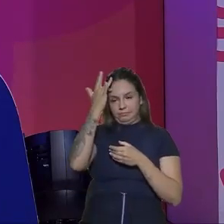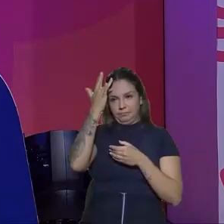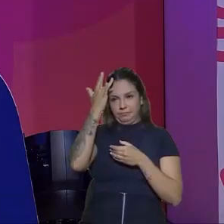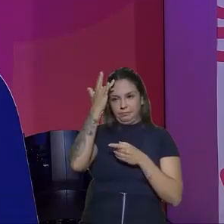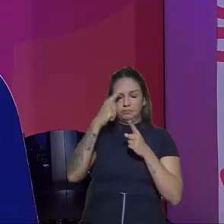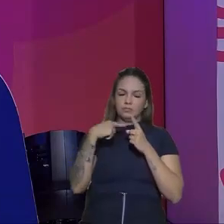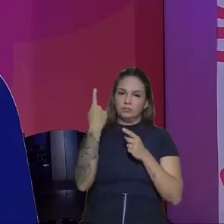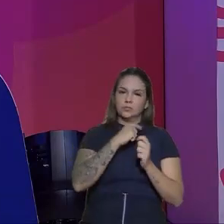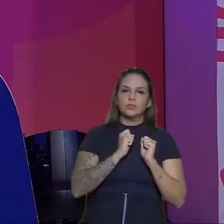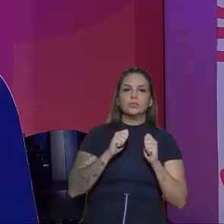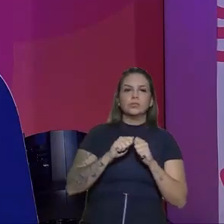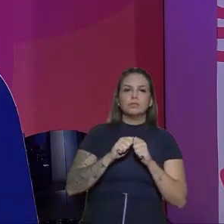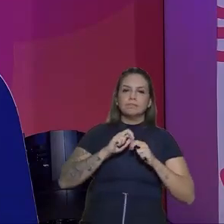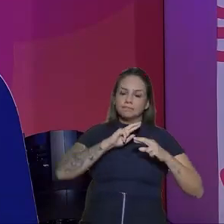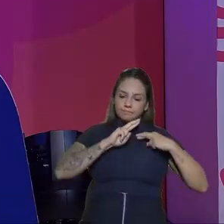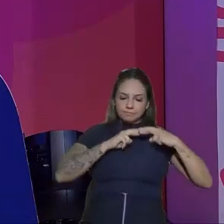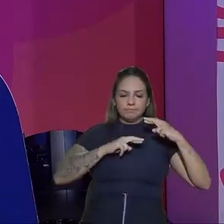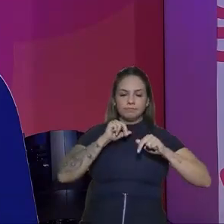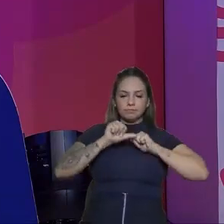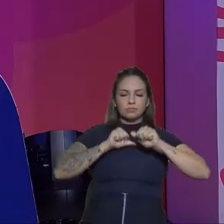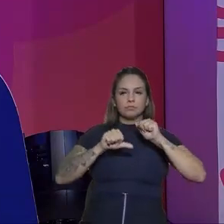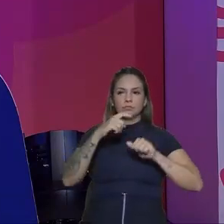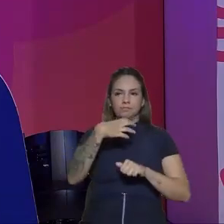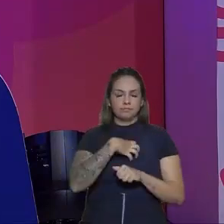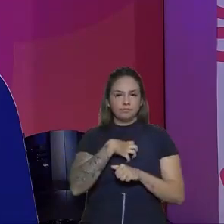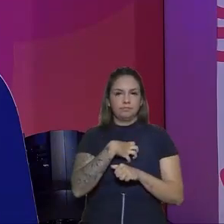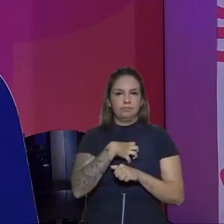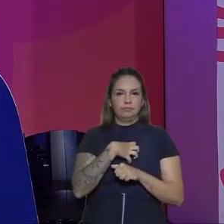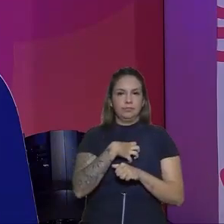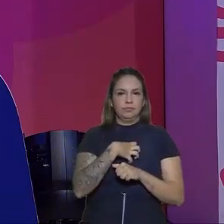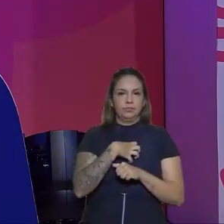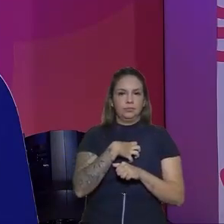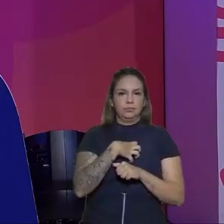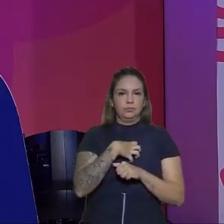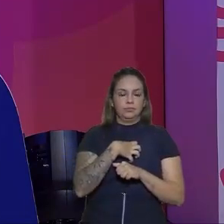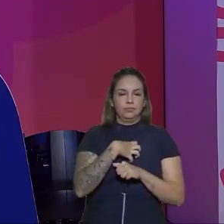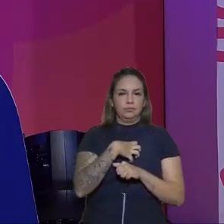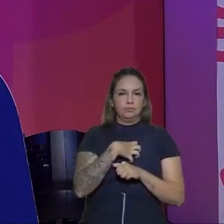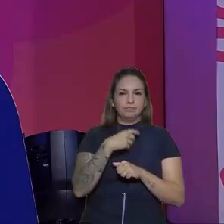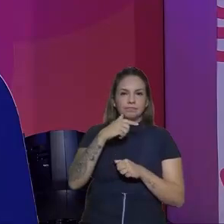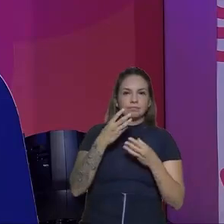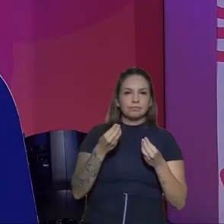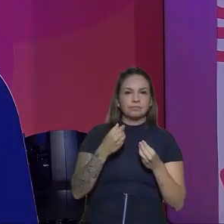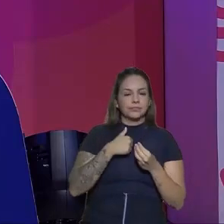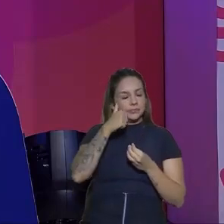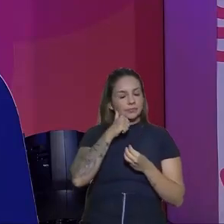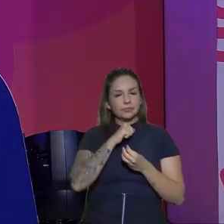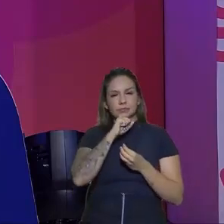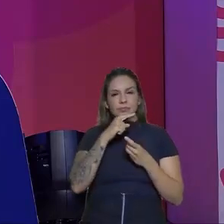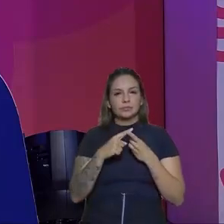sabedoria para que a gente possa fazer essa revolução. Esse sentimento de envolvimento, ele vem muito da minha